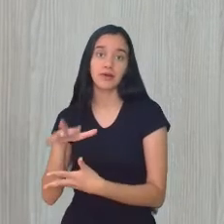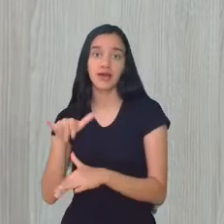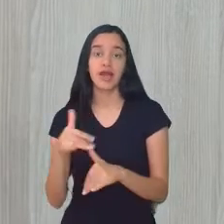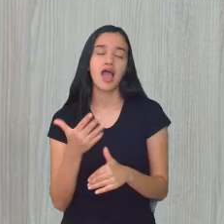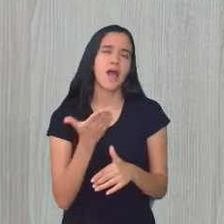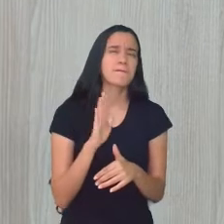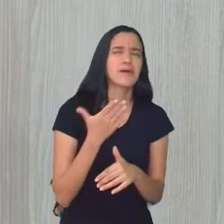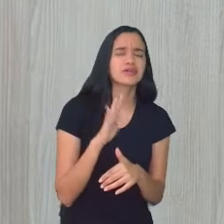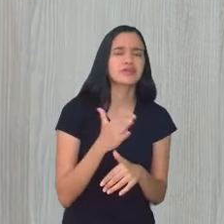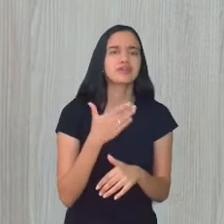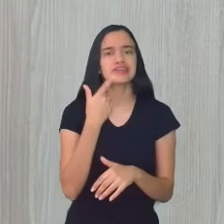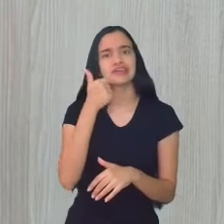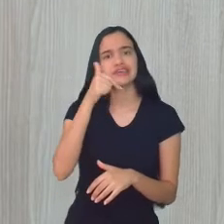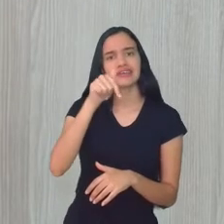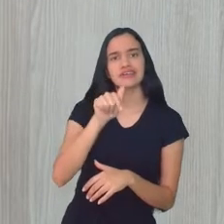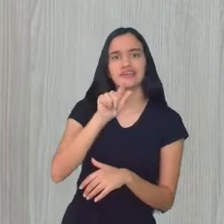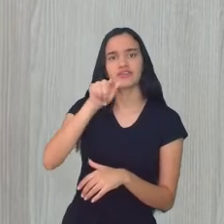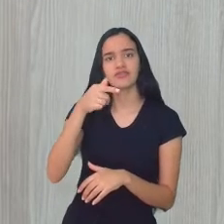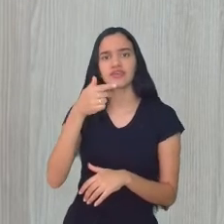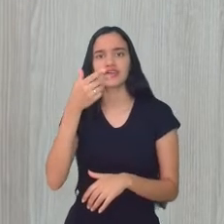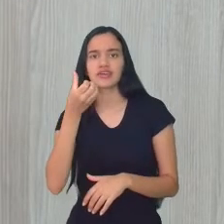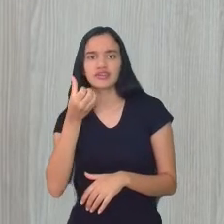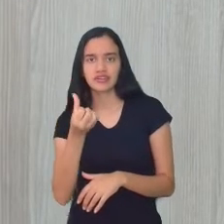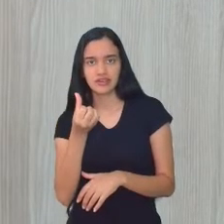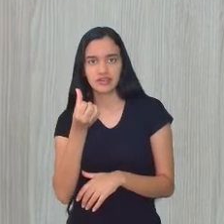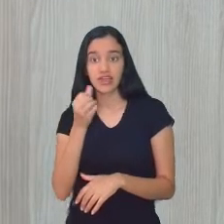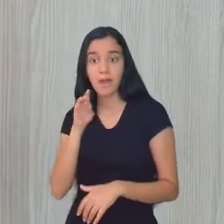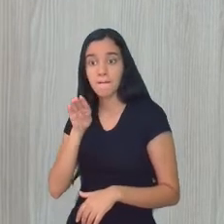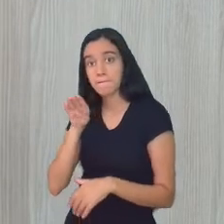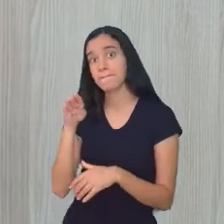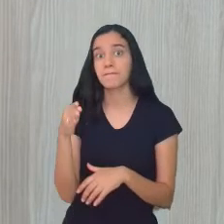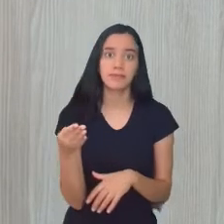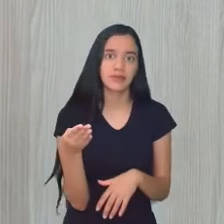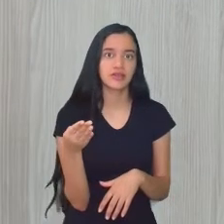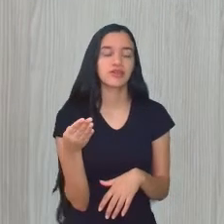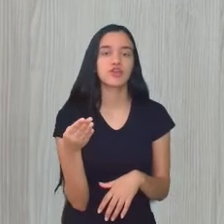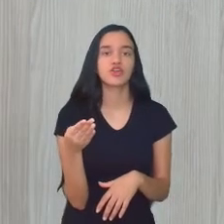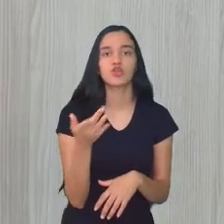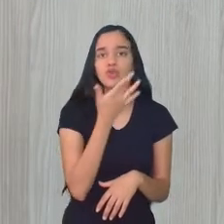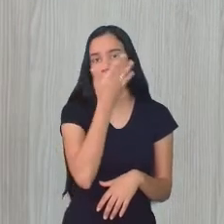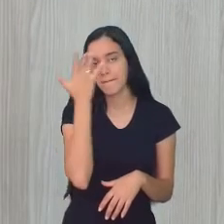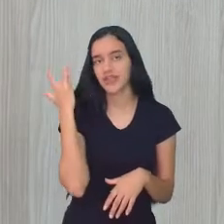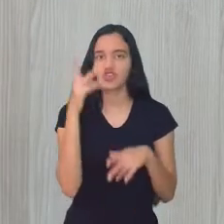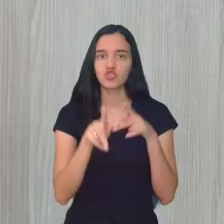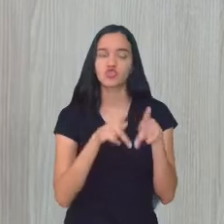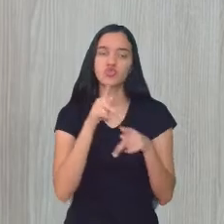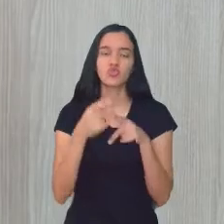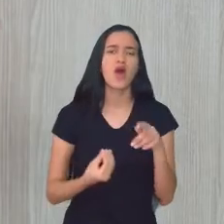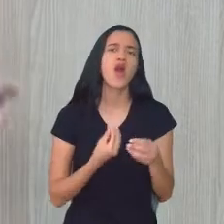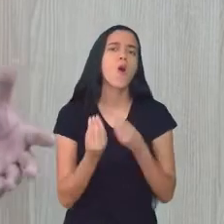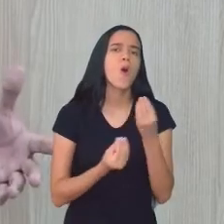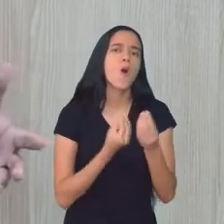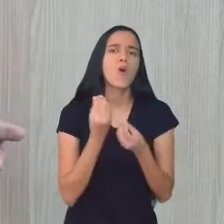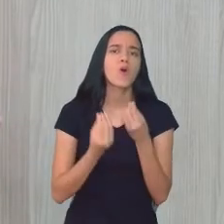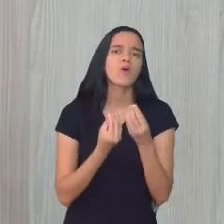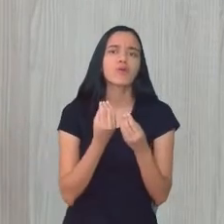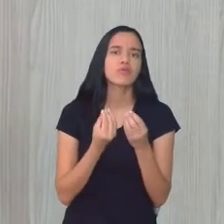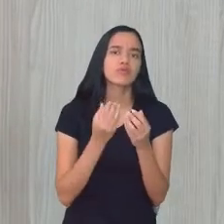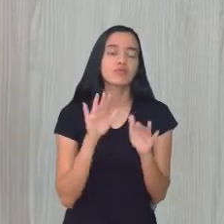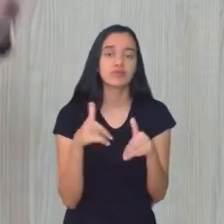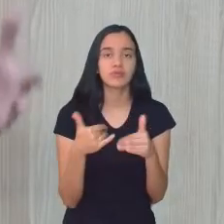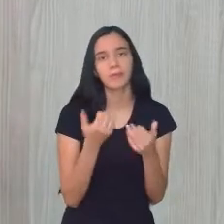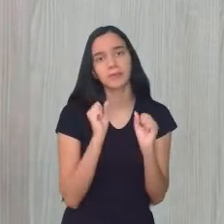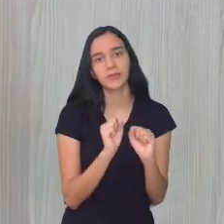de aproximadamente 7,6 bilhões de habitantes. Como é que você pode escrever esse número? Você